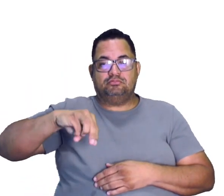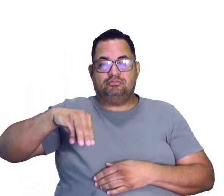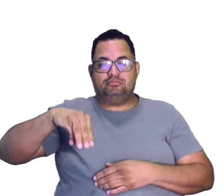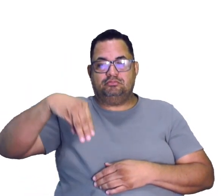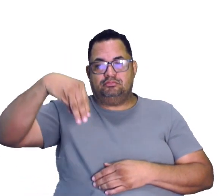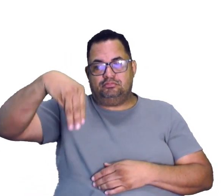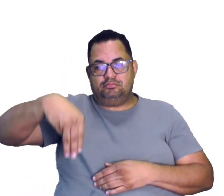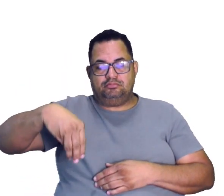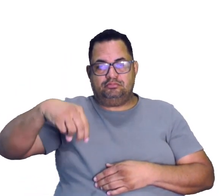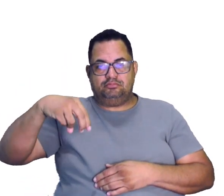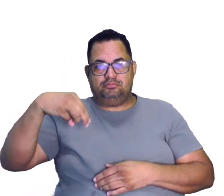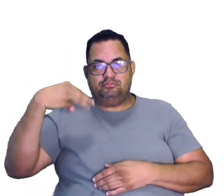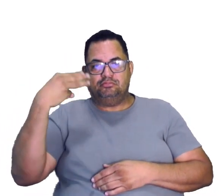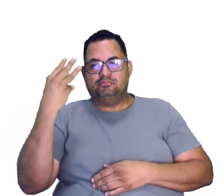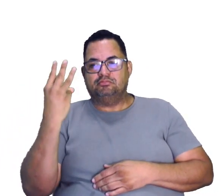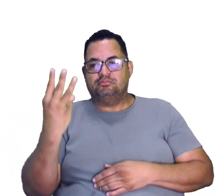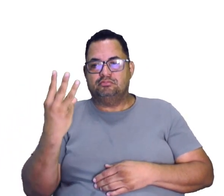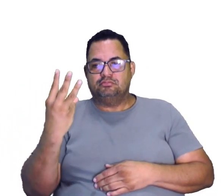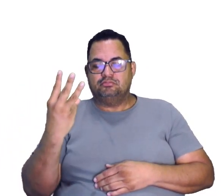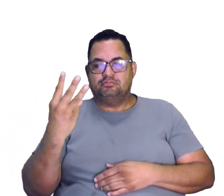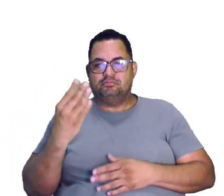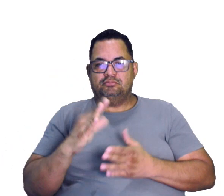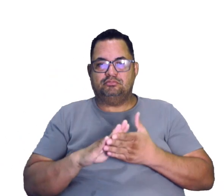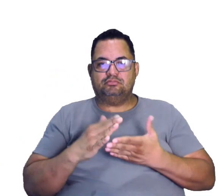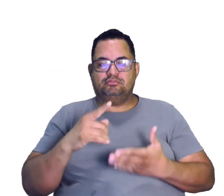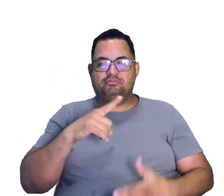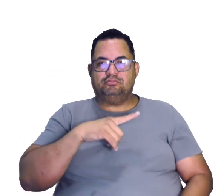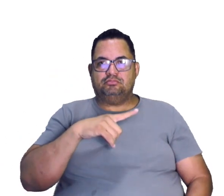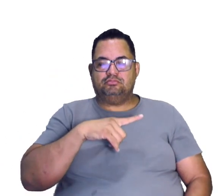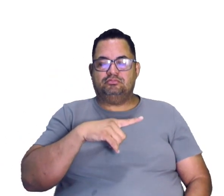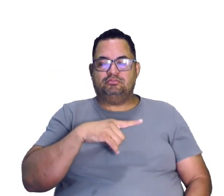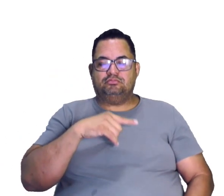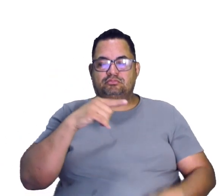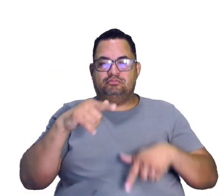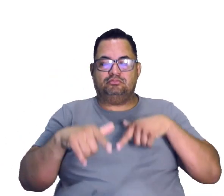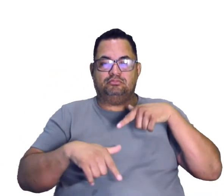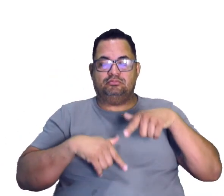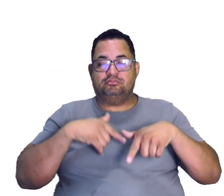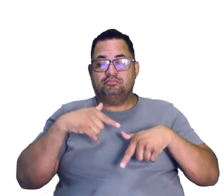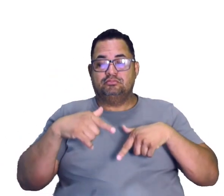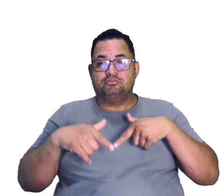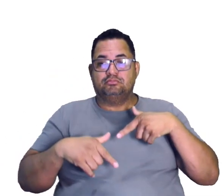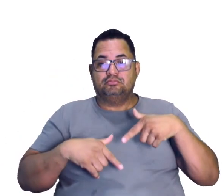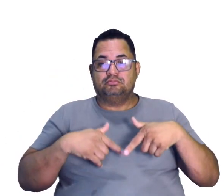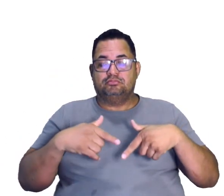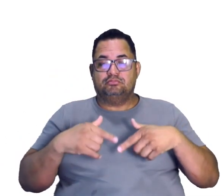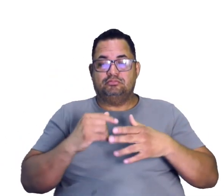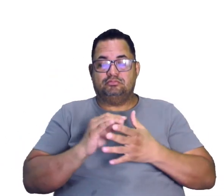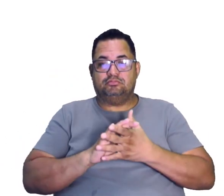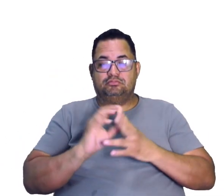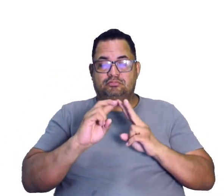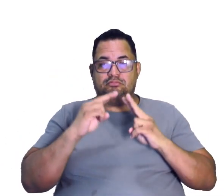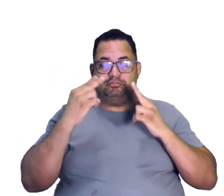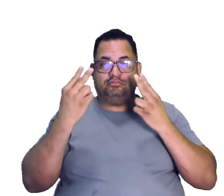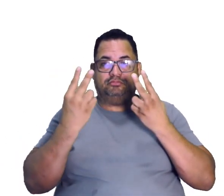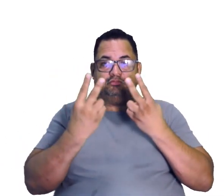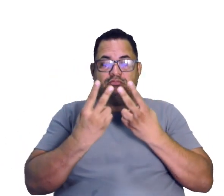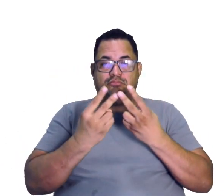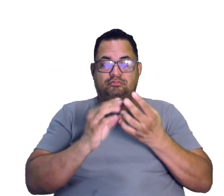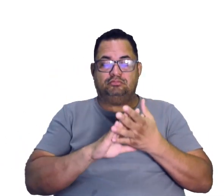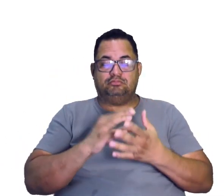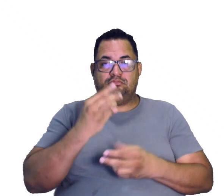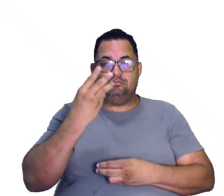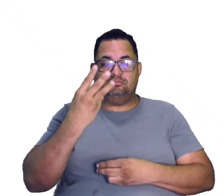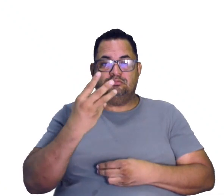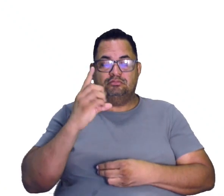o centímetro cúbico, que ele está dizendo ali que nós estamos trabalhando, né, com esse volume nas